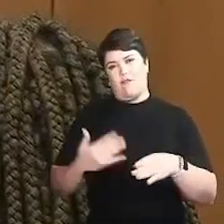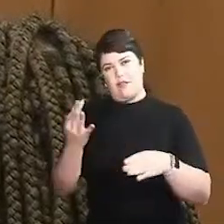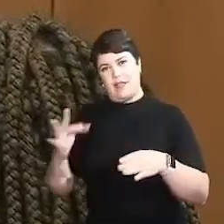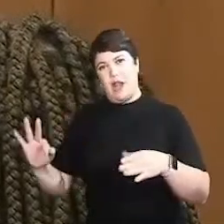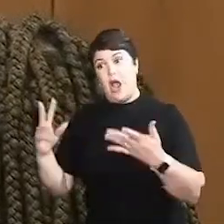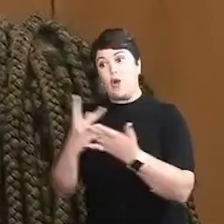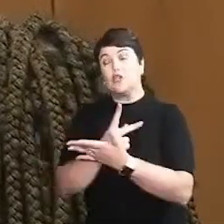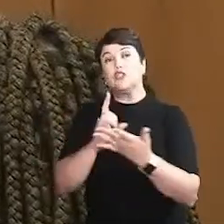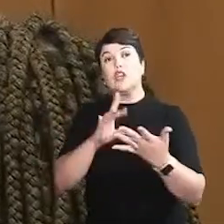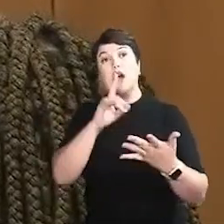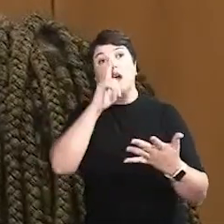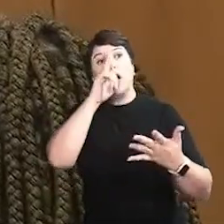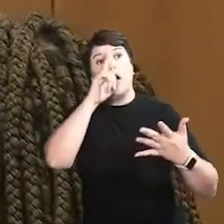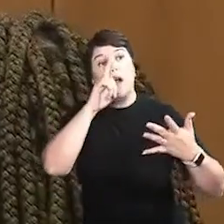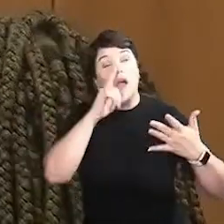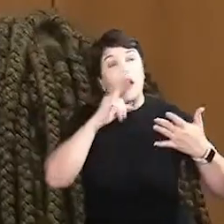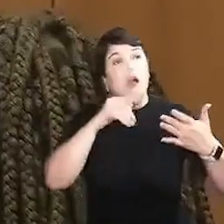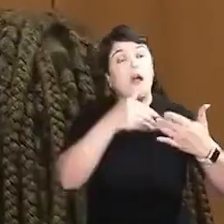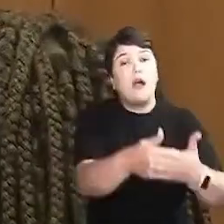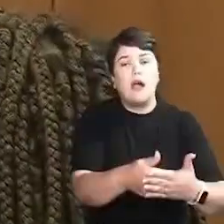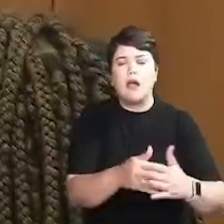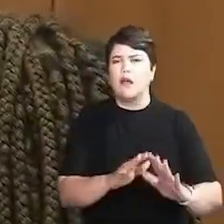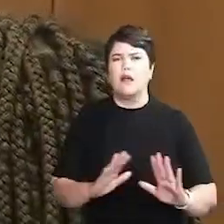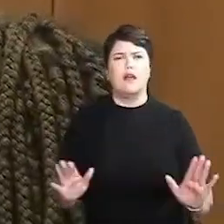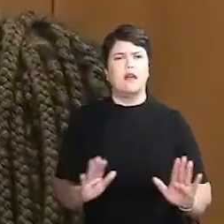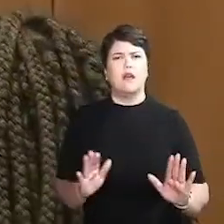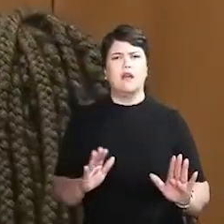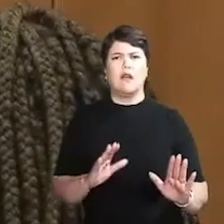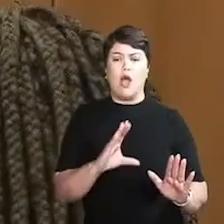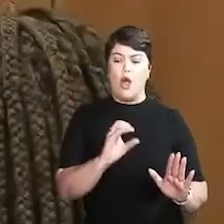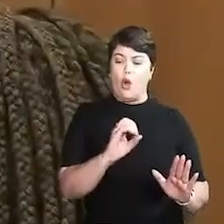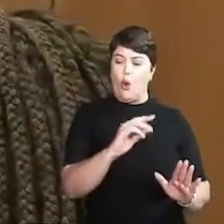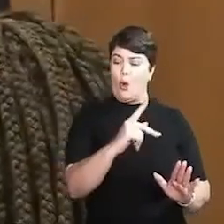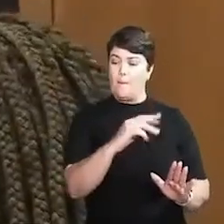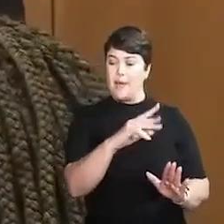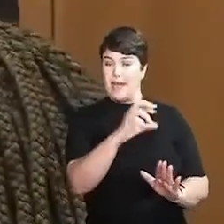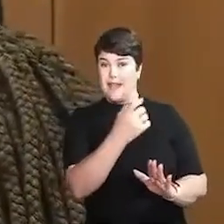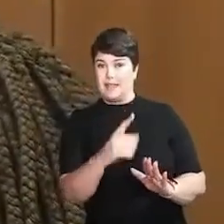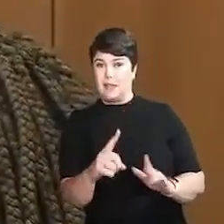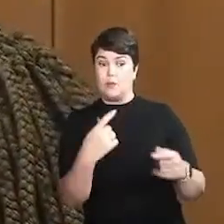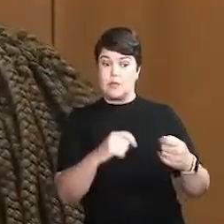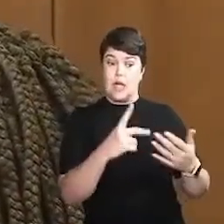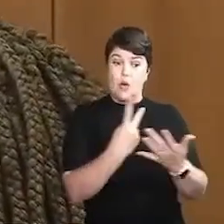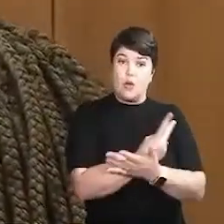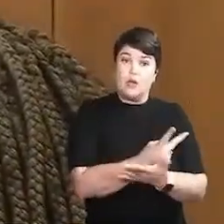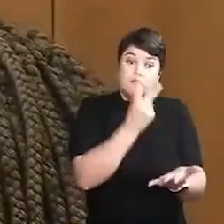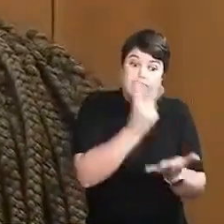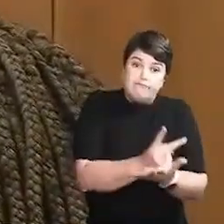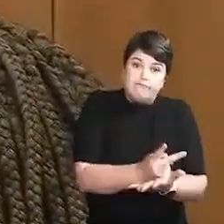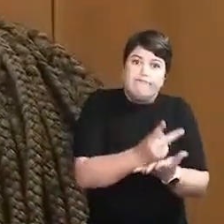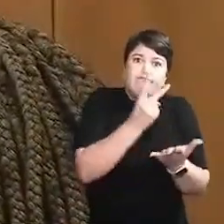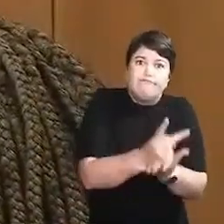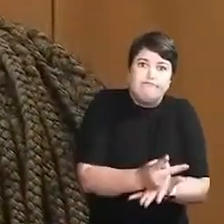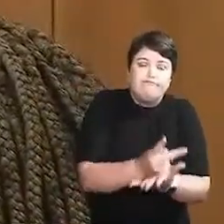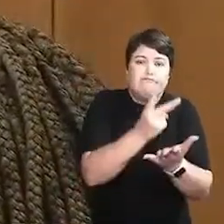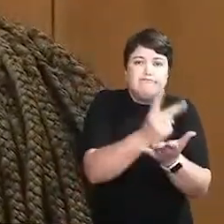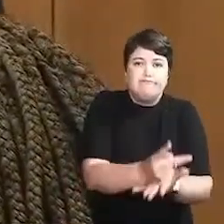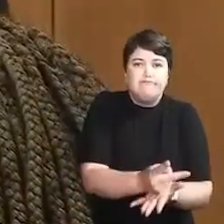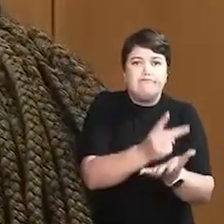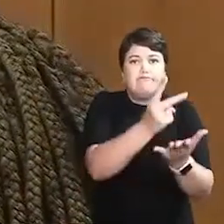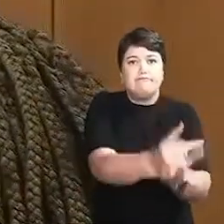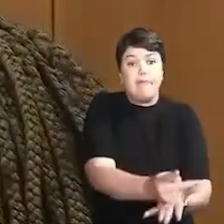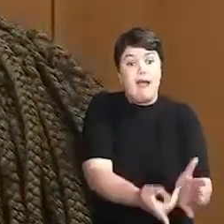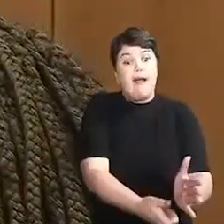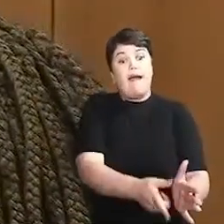momentos de crise a cooperação Federativa tem que ocorrer permanentemente antes